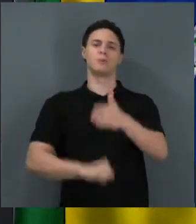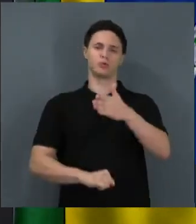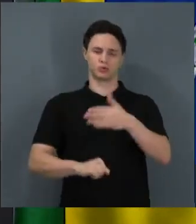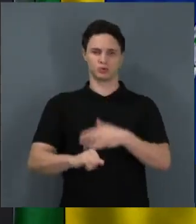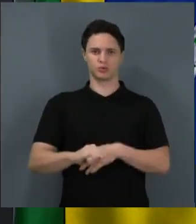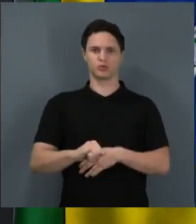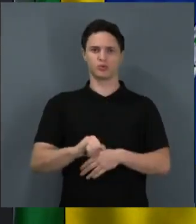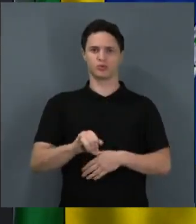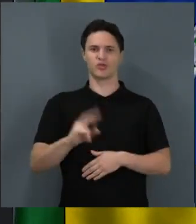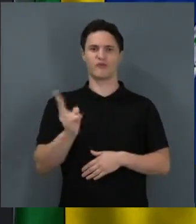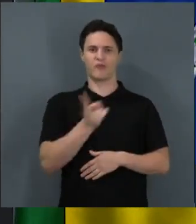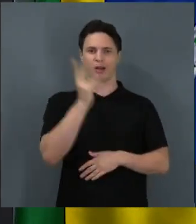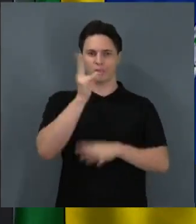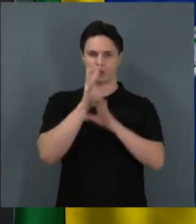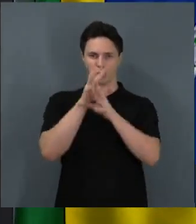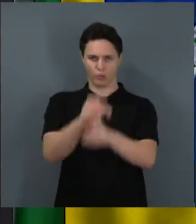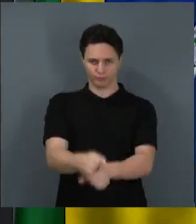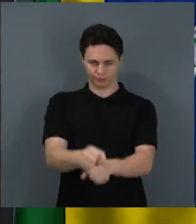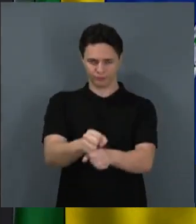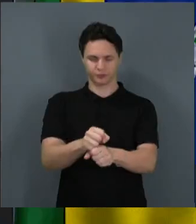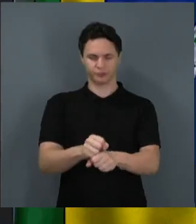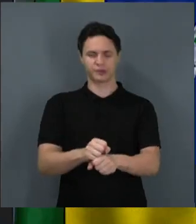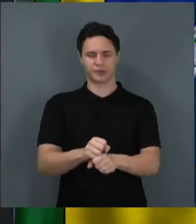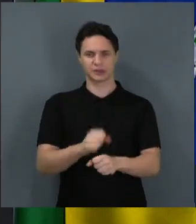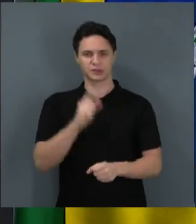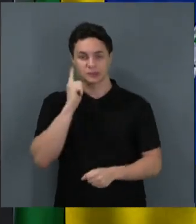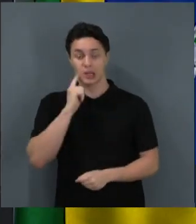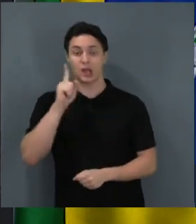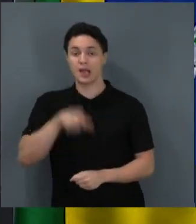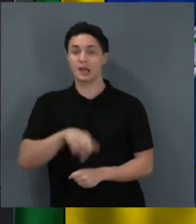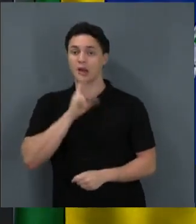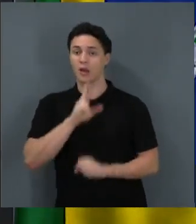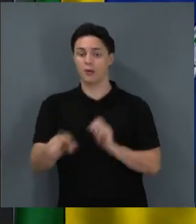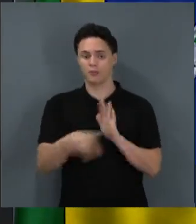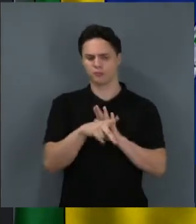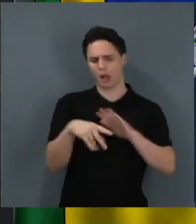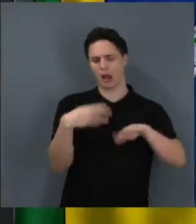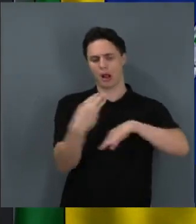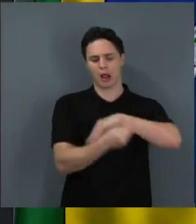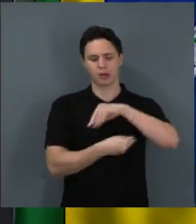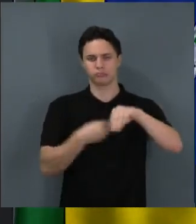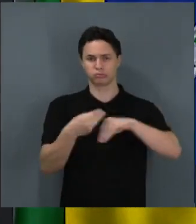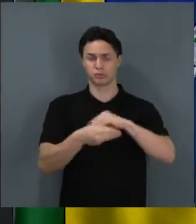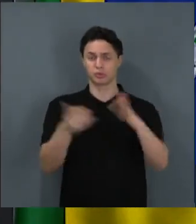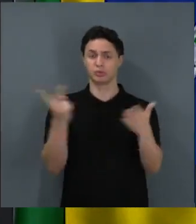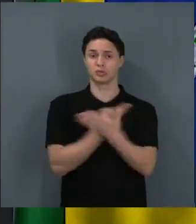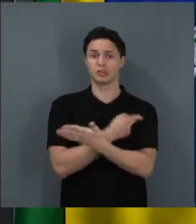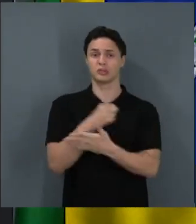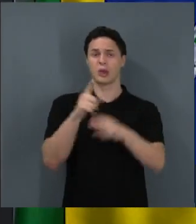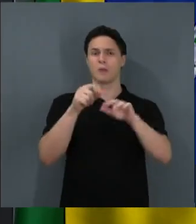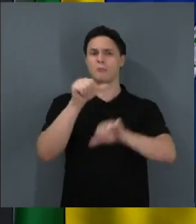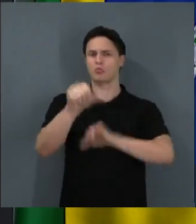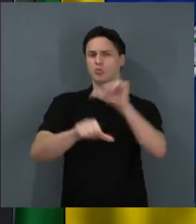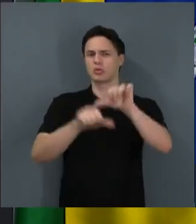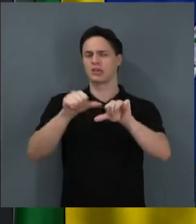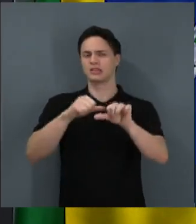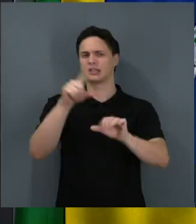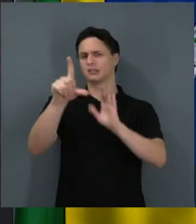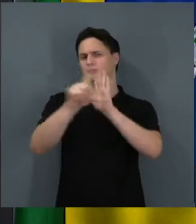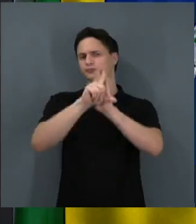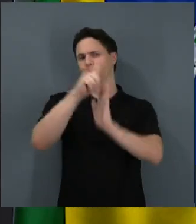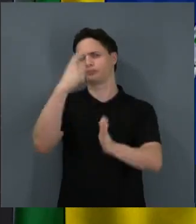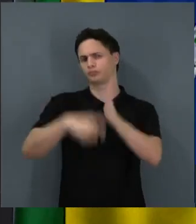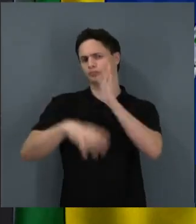o imposto sobre valor agregado, resultante dessa miscelânea que se transformou essa reforma tributária, já chega